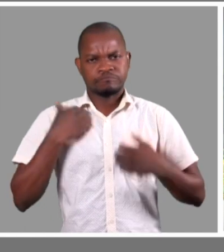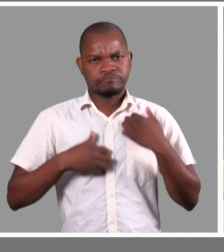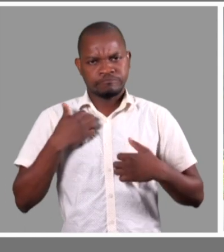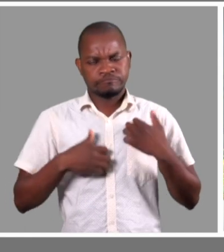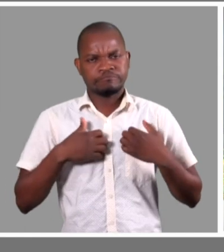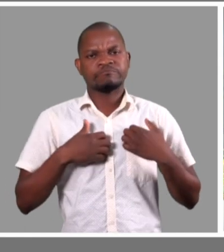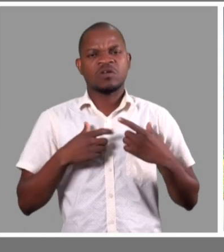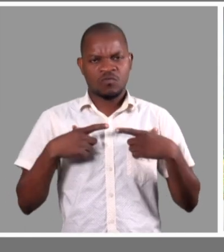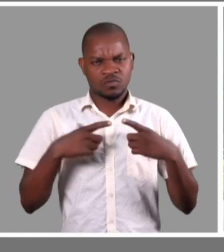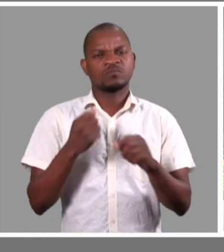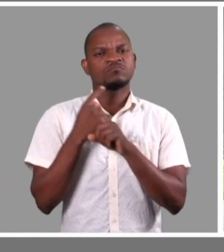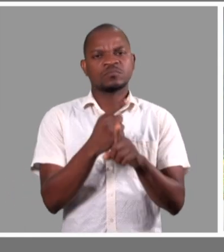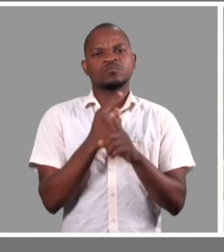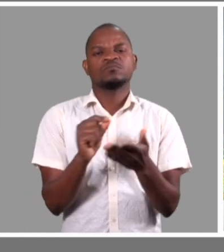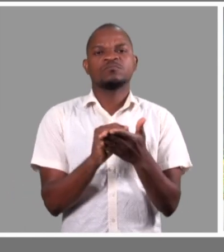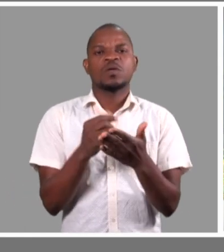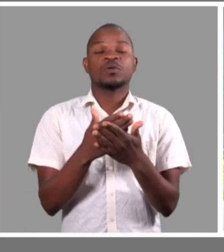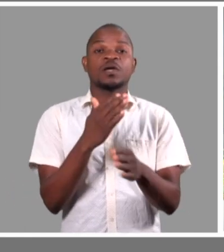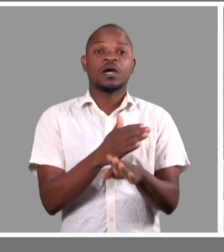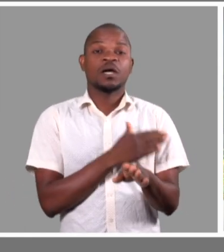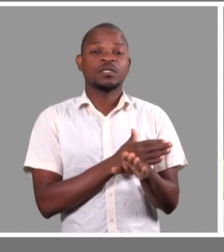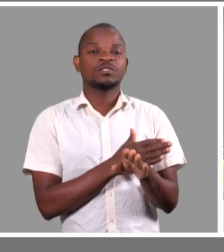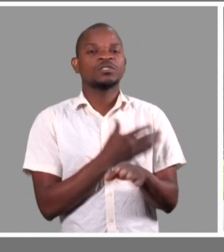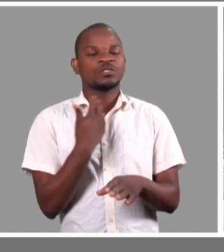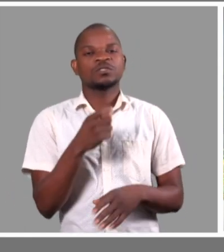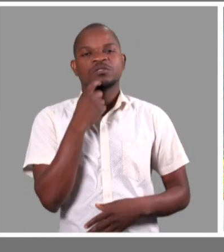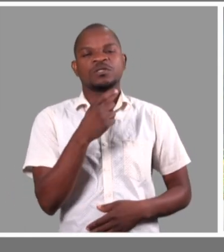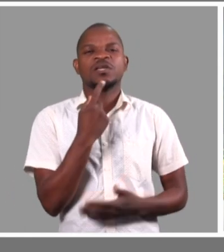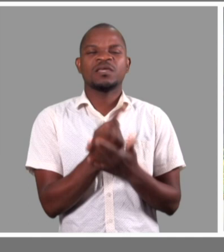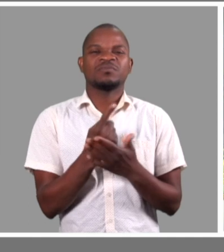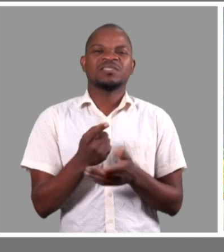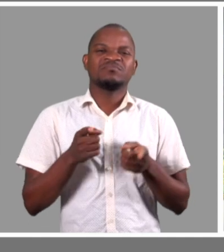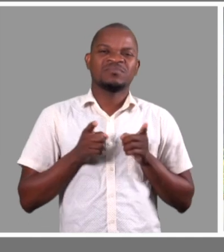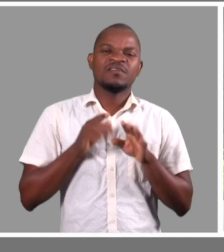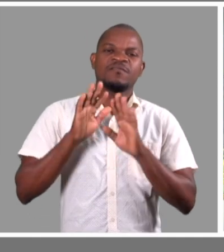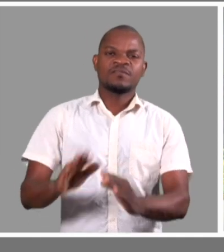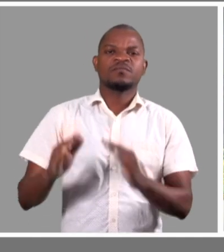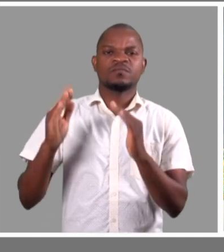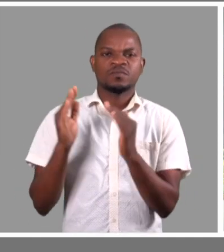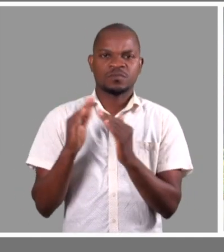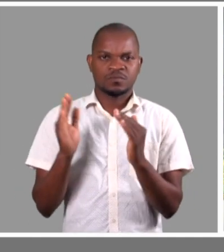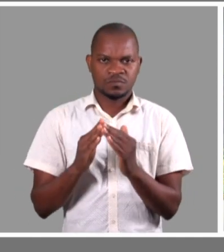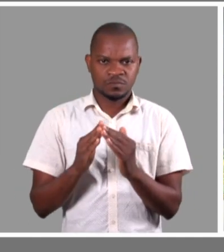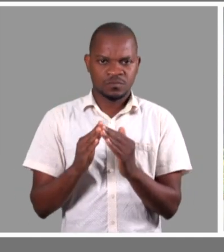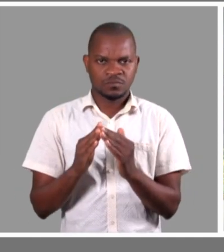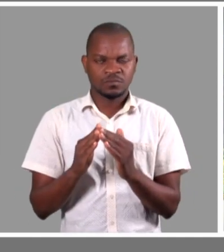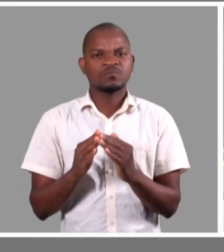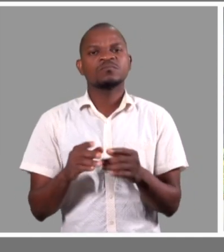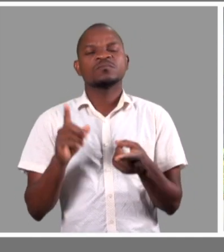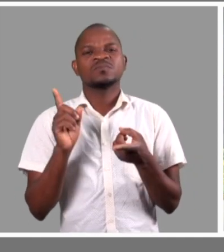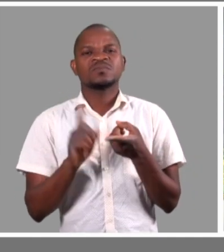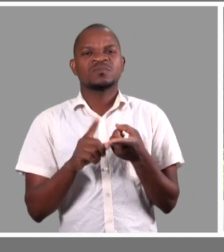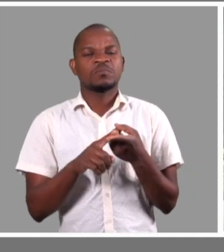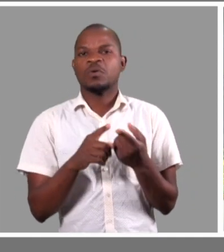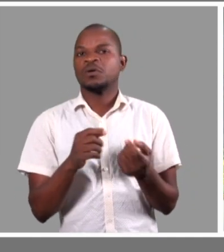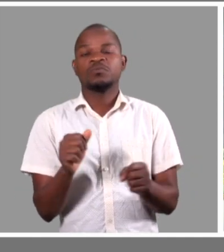cresci numa altura, que a rapariga era olhada, como aquela que tem que ficar em casa, aquela que, por exemplo, na condição de